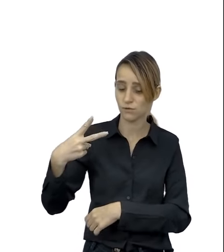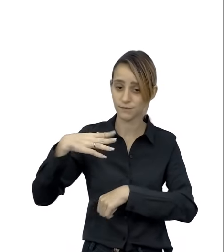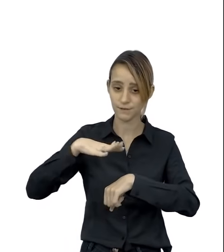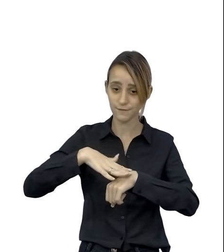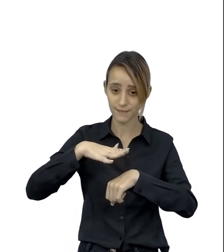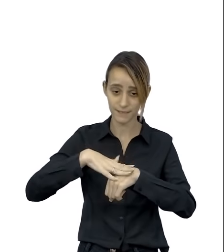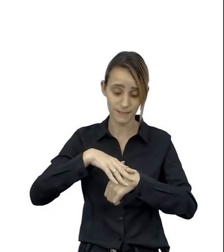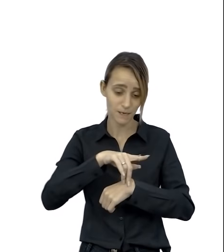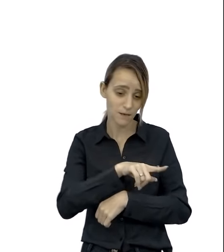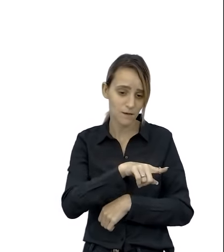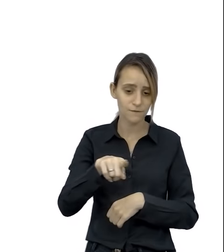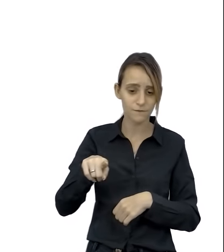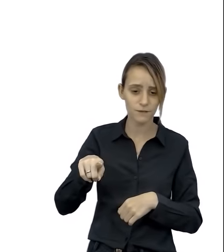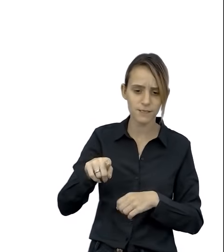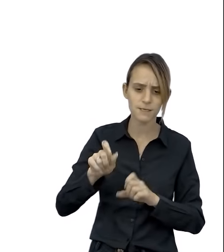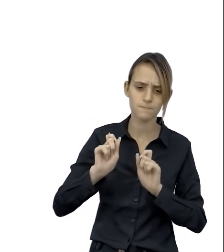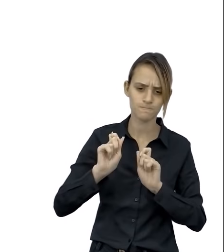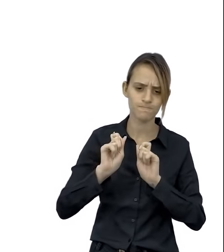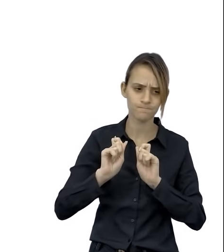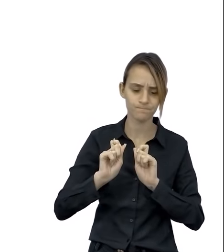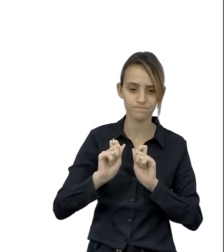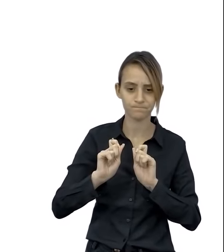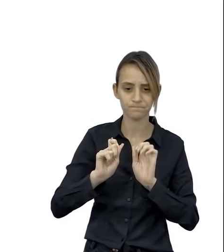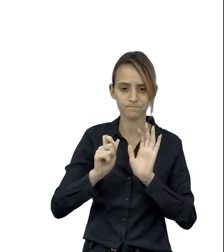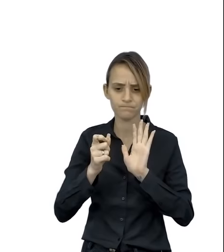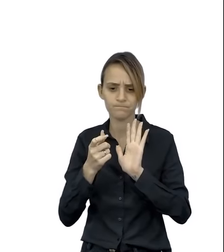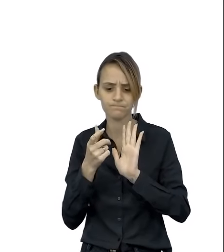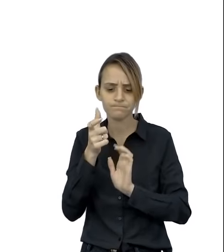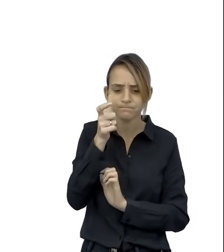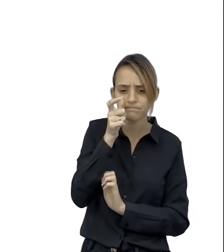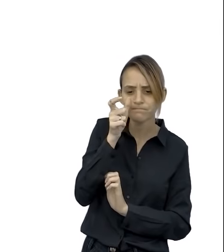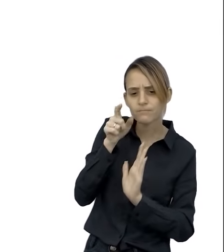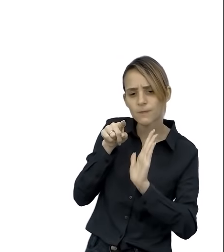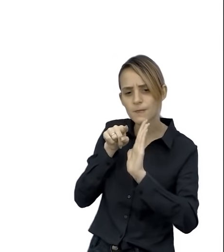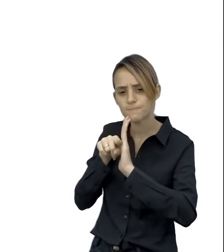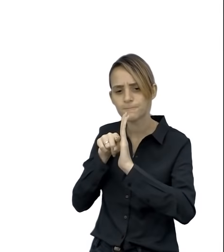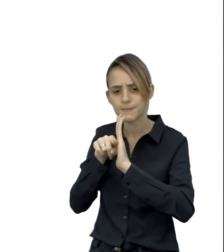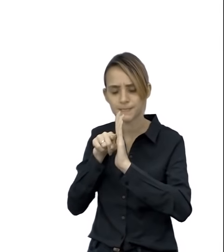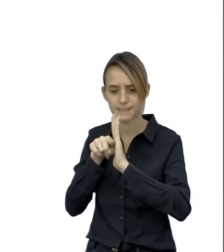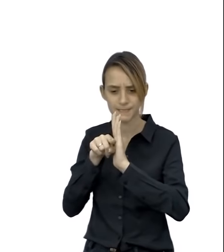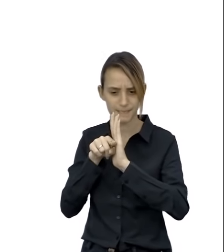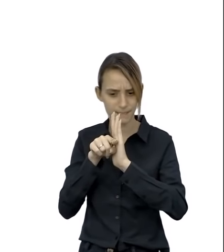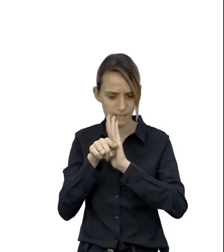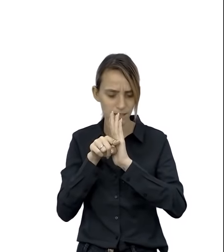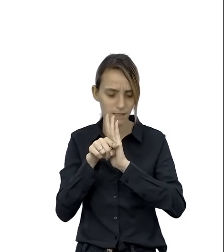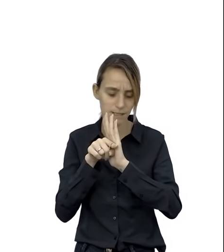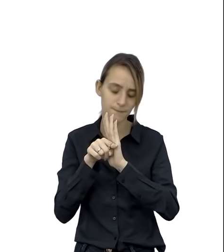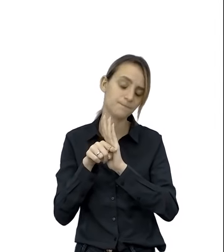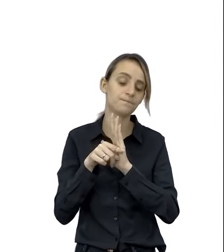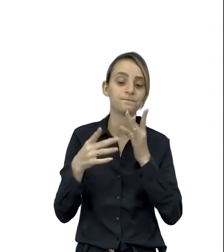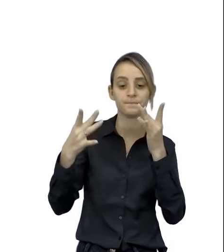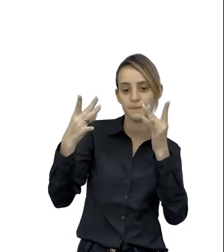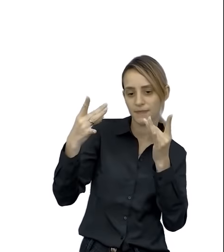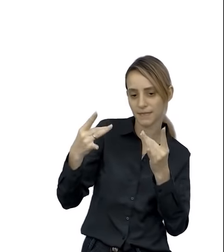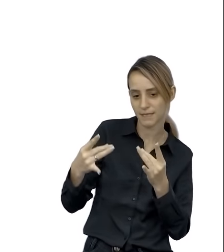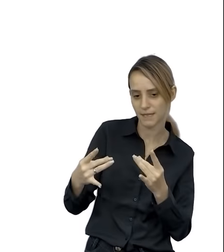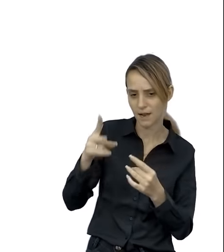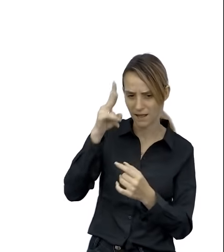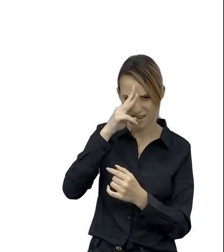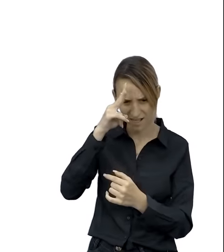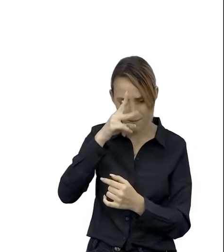Vocês podem fazer um mapeamento, assim como eu explicitei logo no começo, né, do nosso